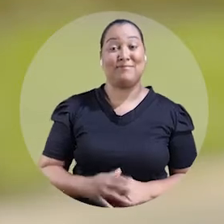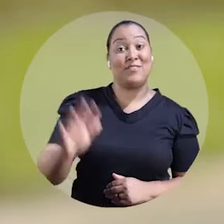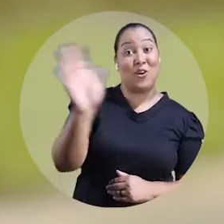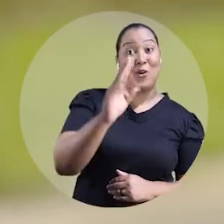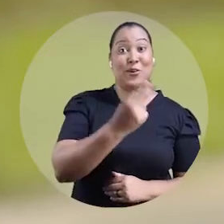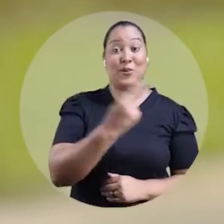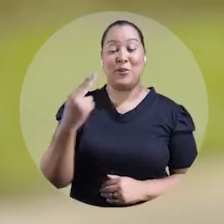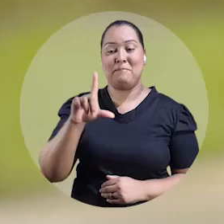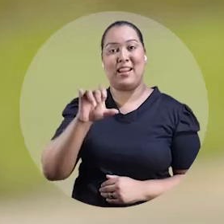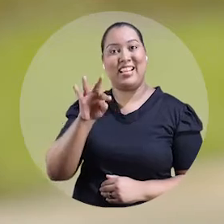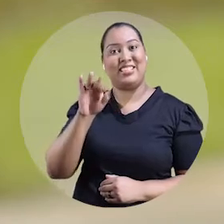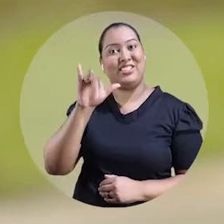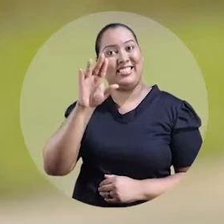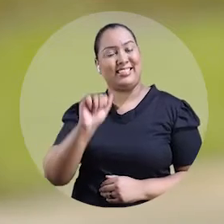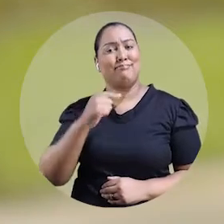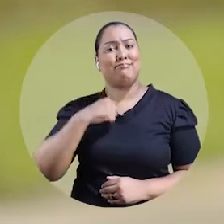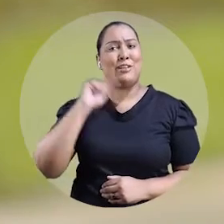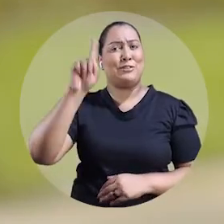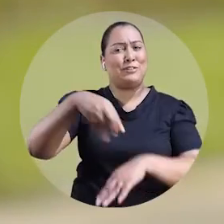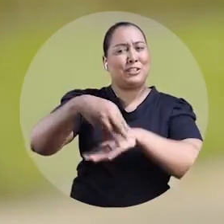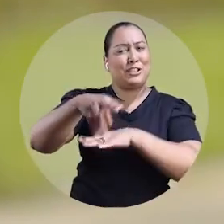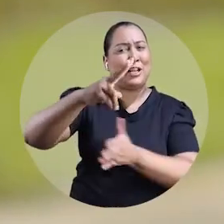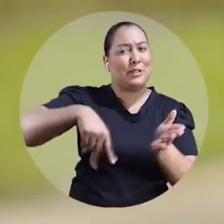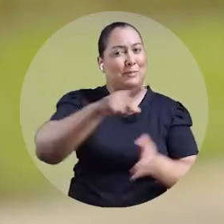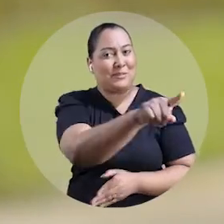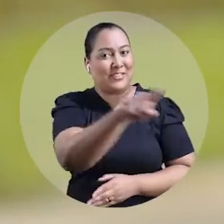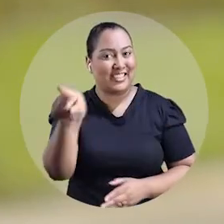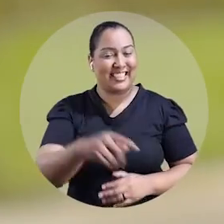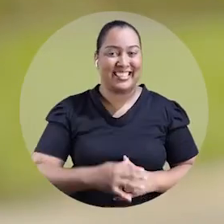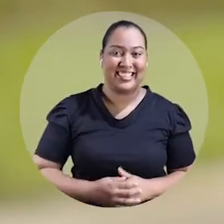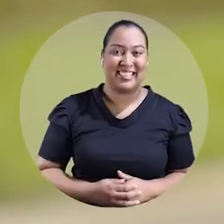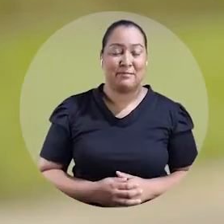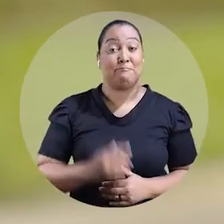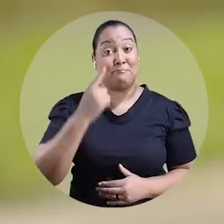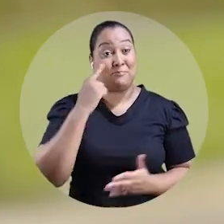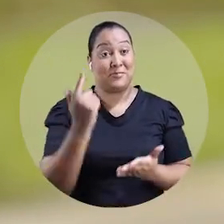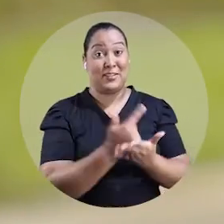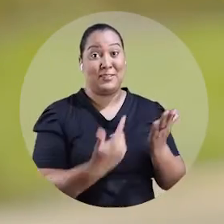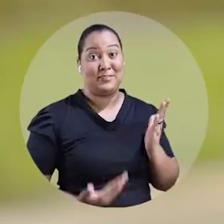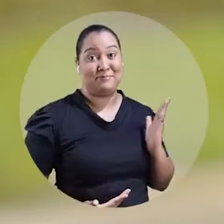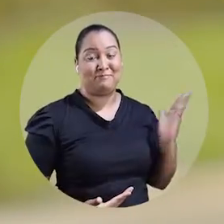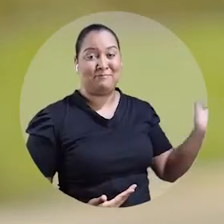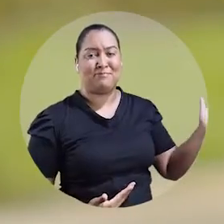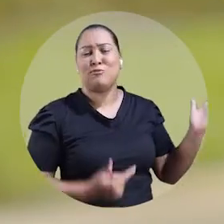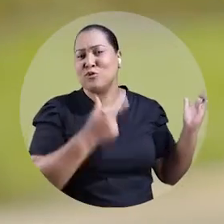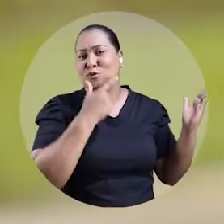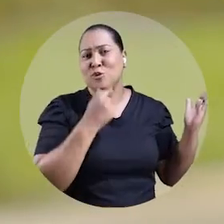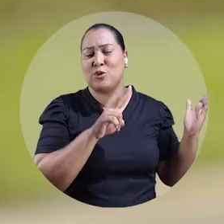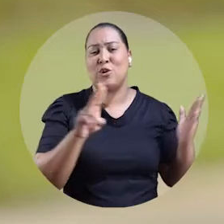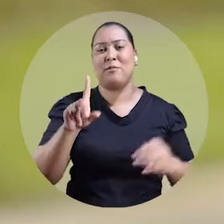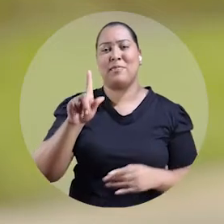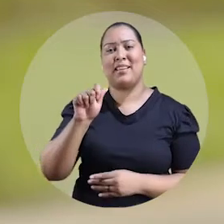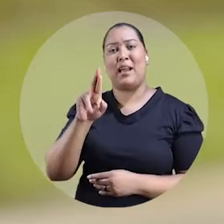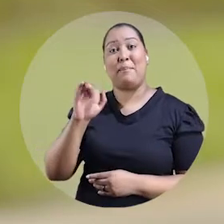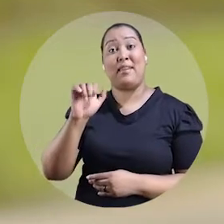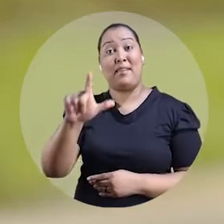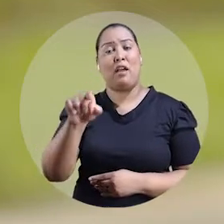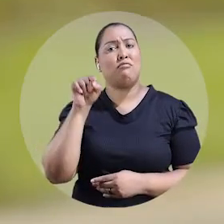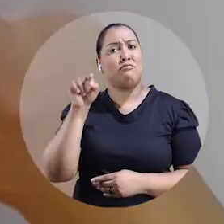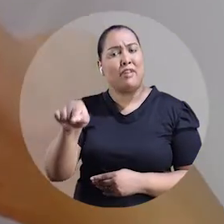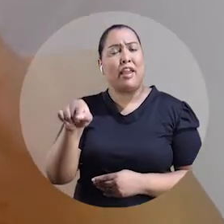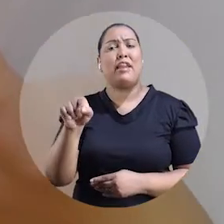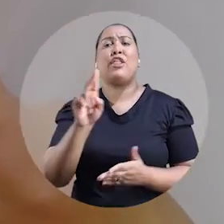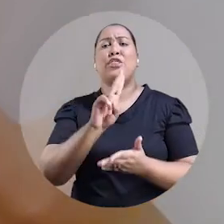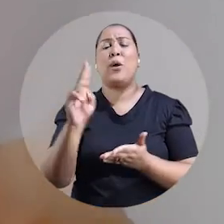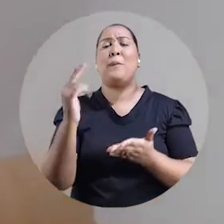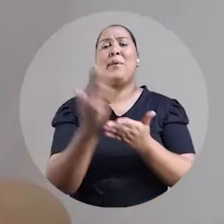Oi, meu nome é Letícia e hoje eu vim trazer uma dica de leitura para vocês. O livro é de um autor latino-americano chamado Gabriel García Márquez e se